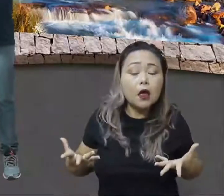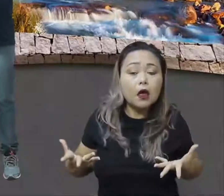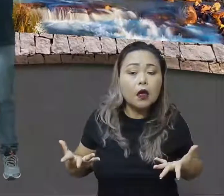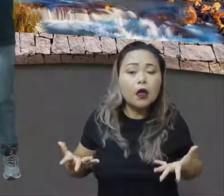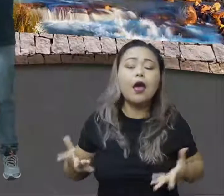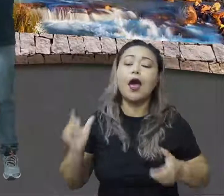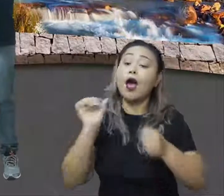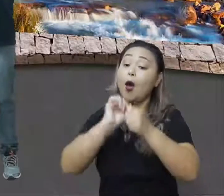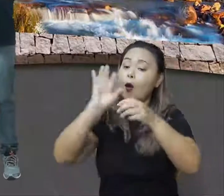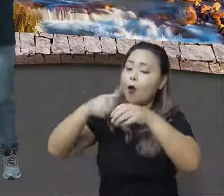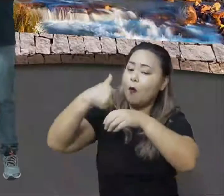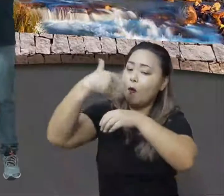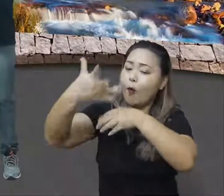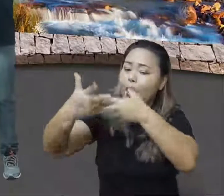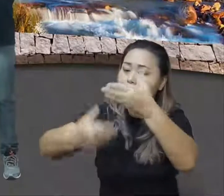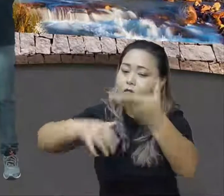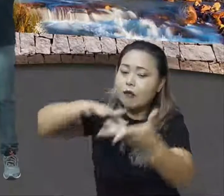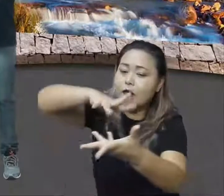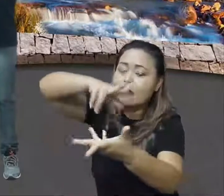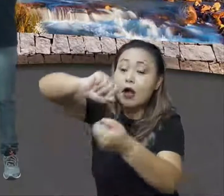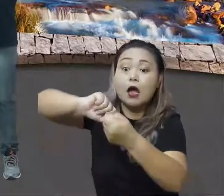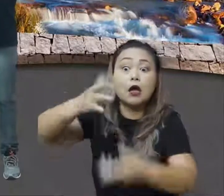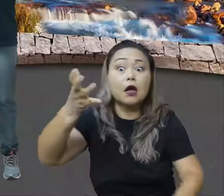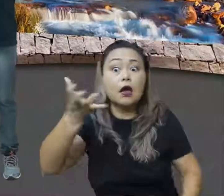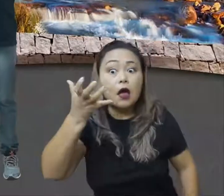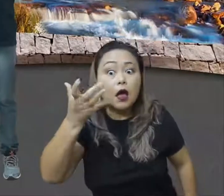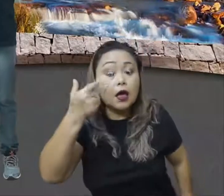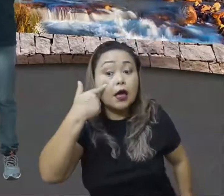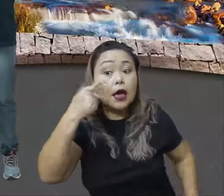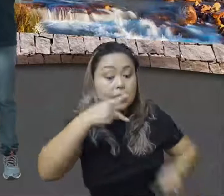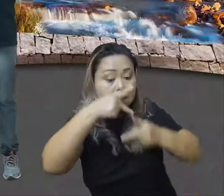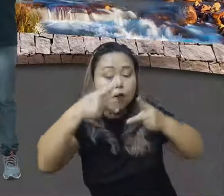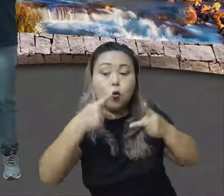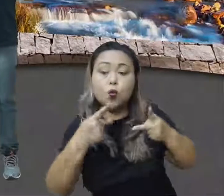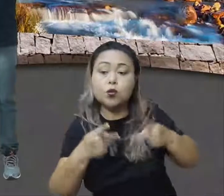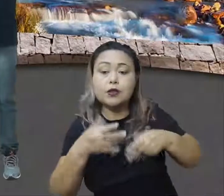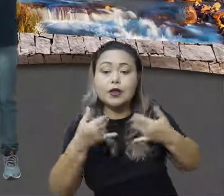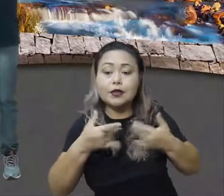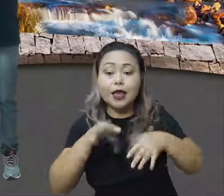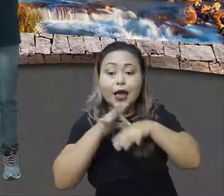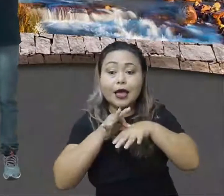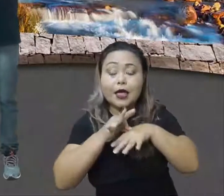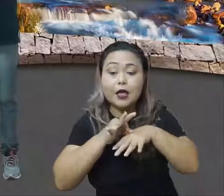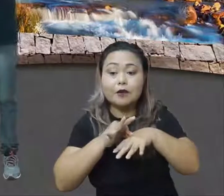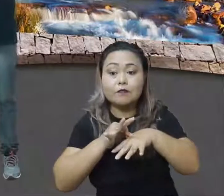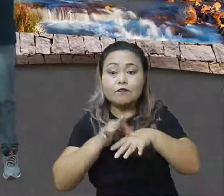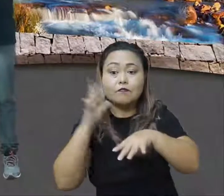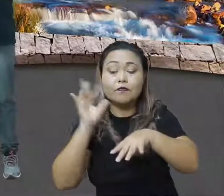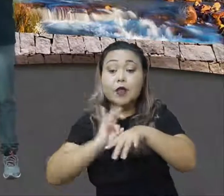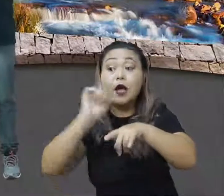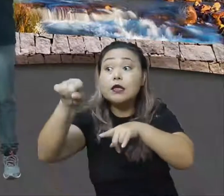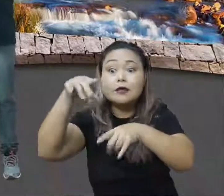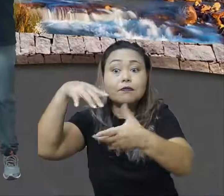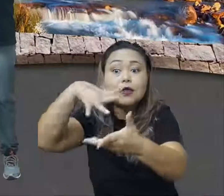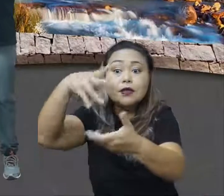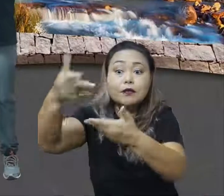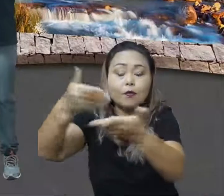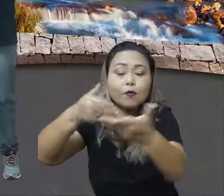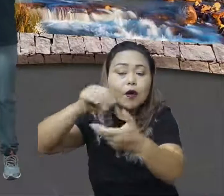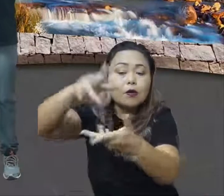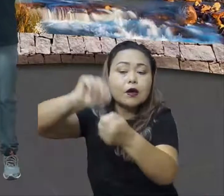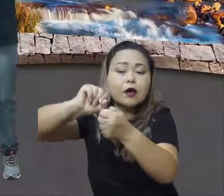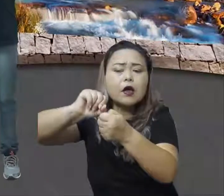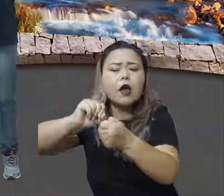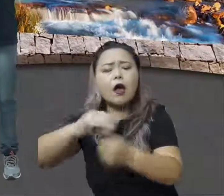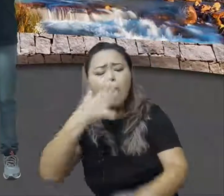Porque o mercado mundial quer essa proteína. Esse mesmo mercado mundial